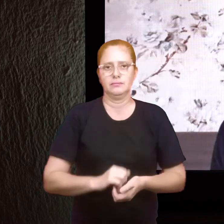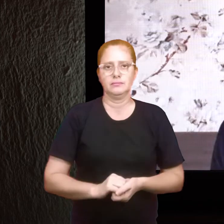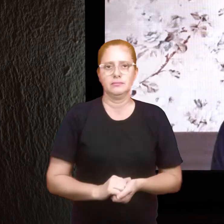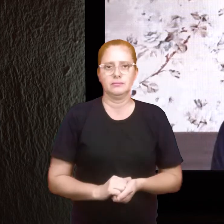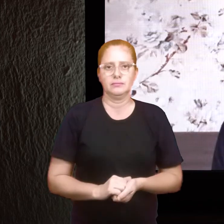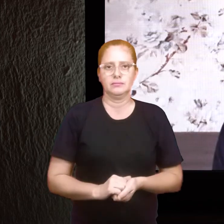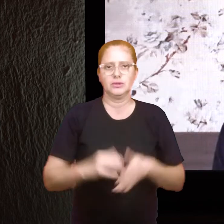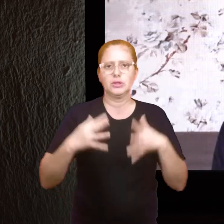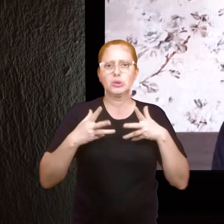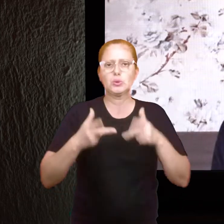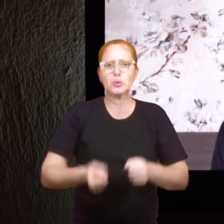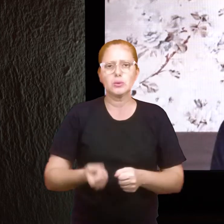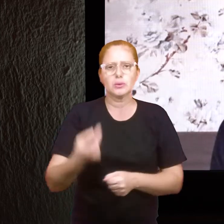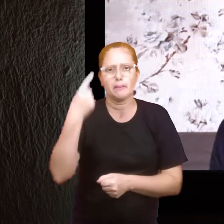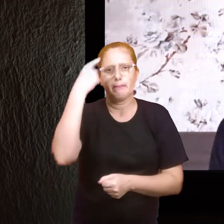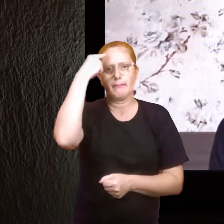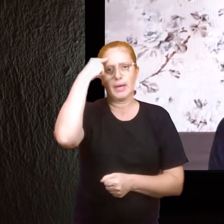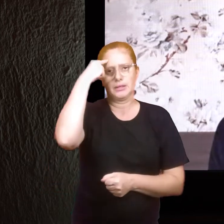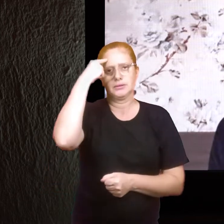e de tudo que eu penso